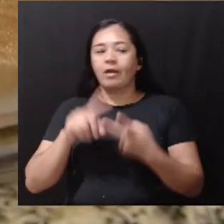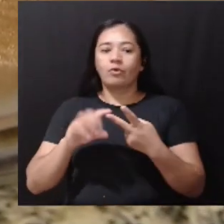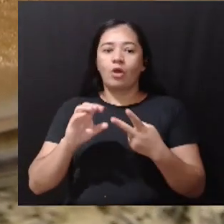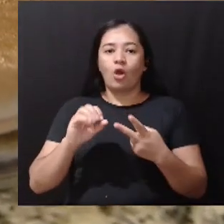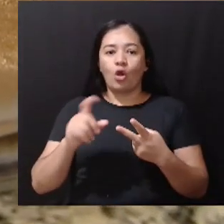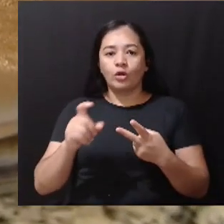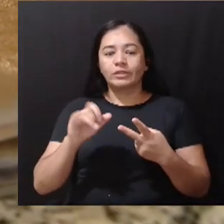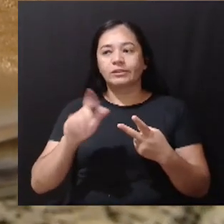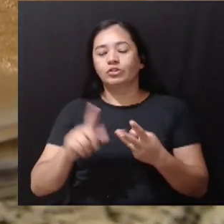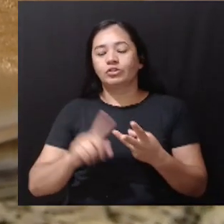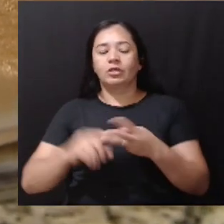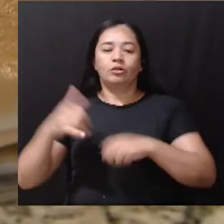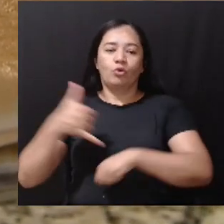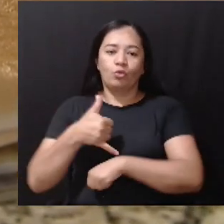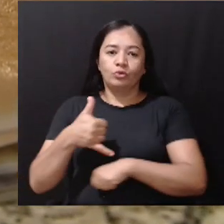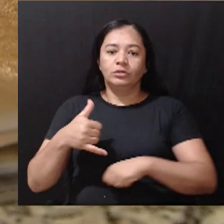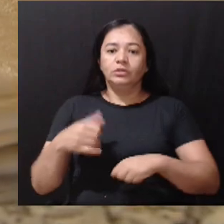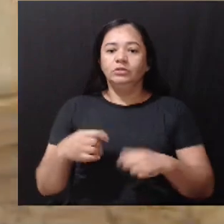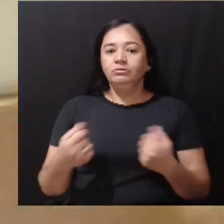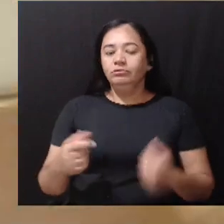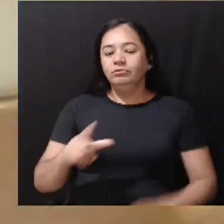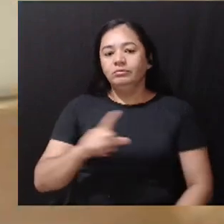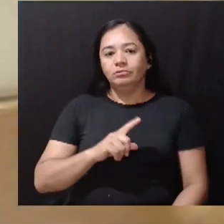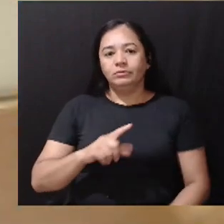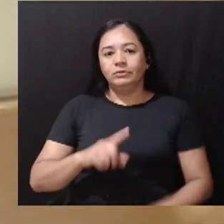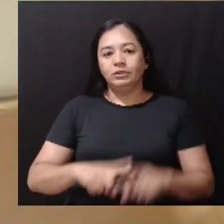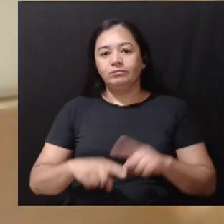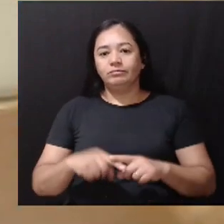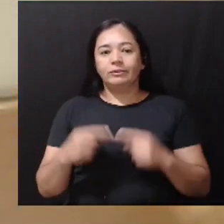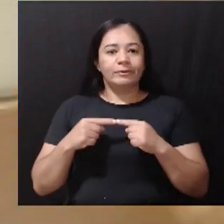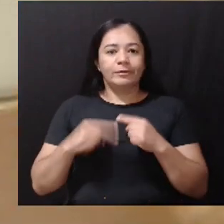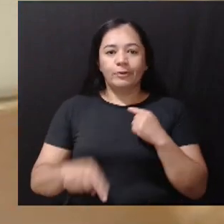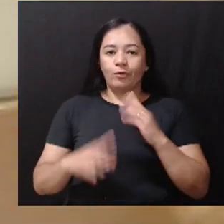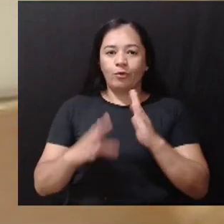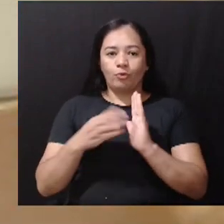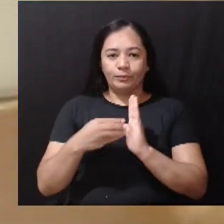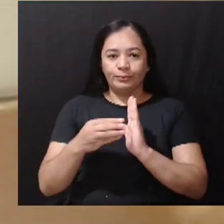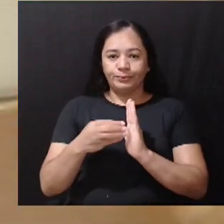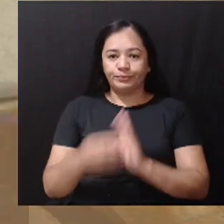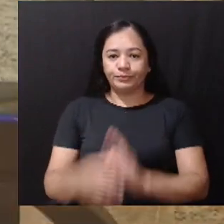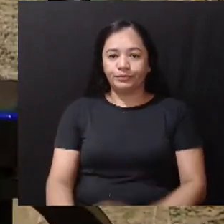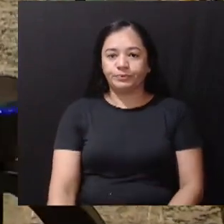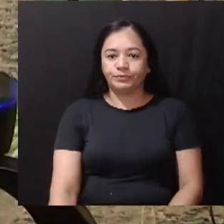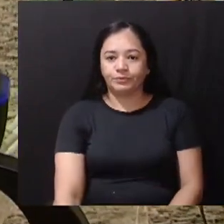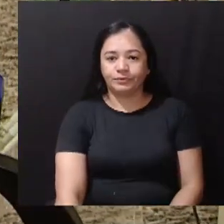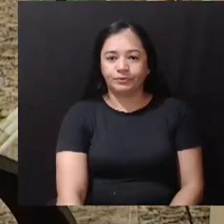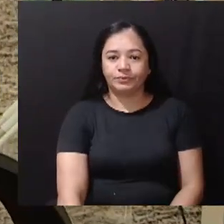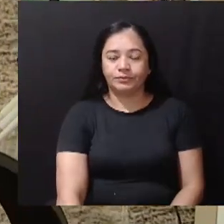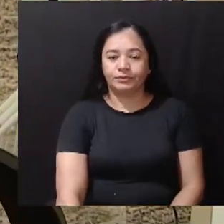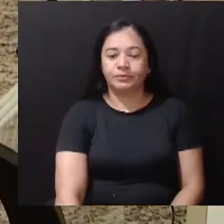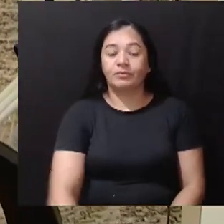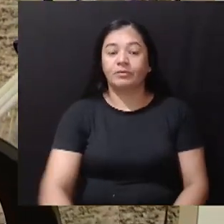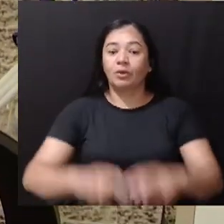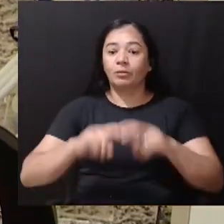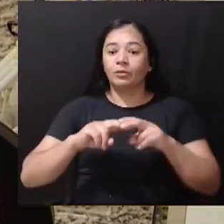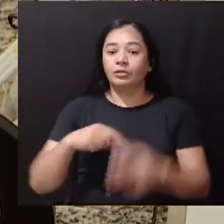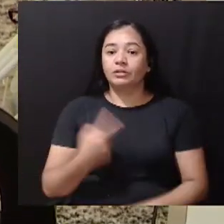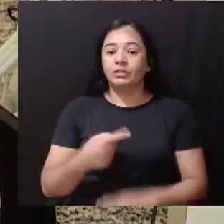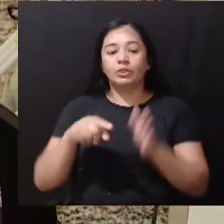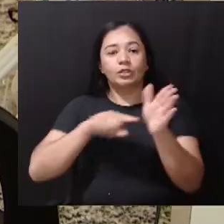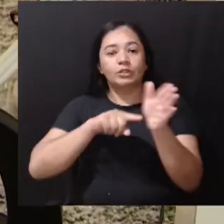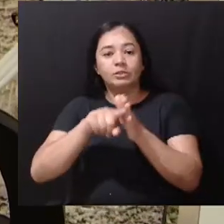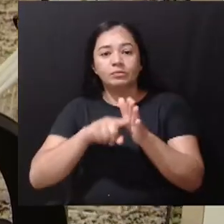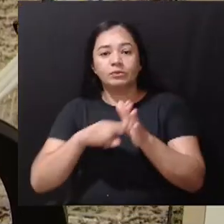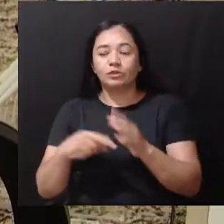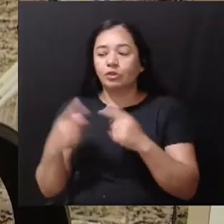gordura. Então, ele tem propriedades que não são equivalentes às dos plásticos, né? Então, nessa pesquisa, a gente desenvolveu um recobrimento para